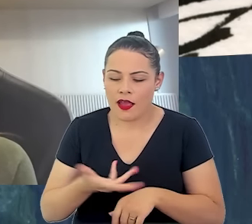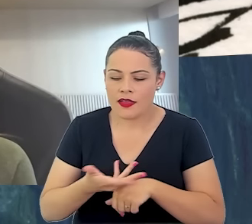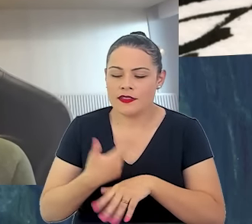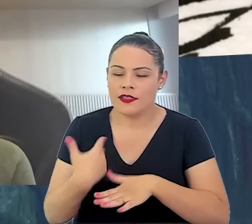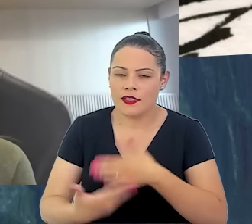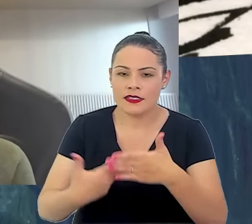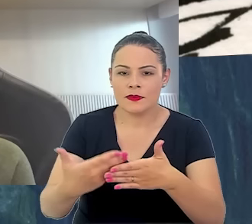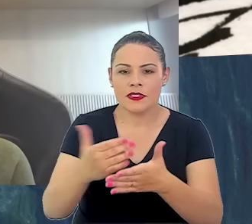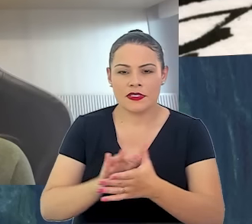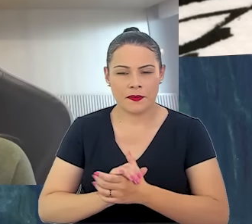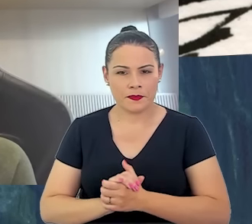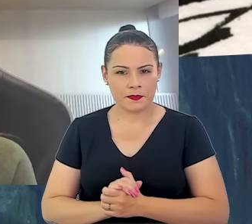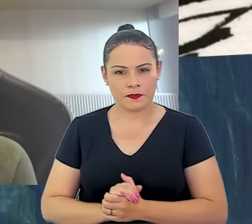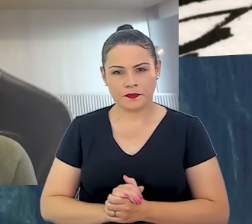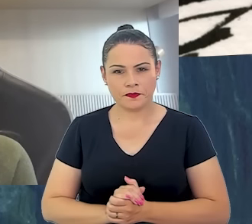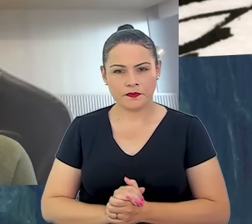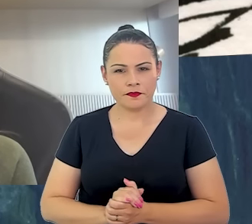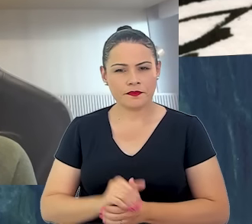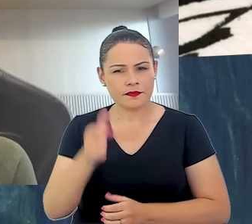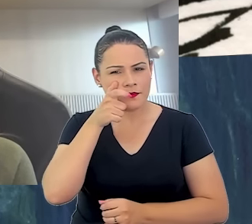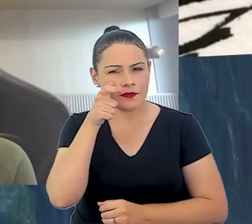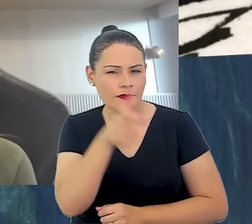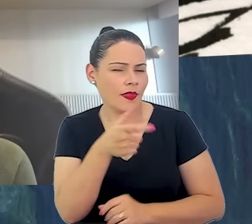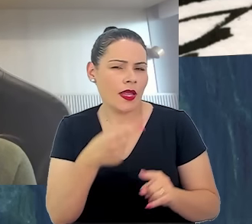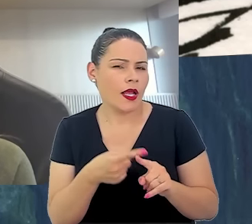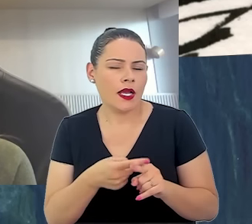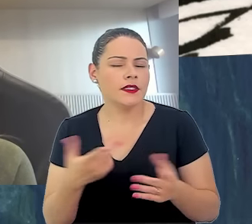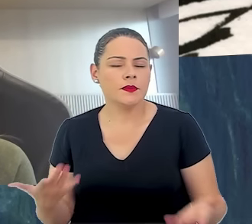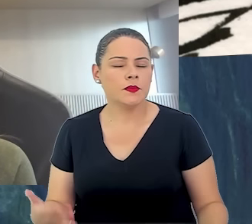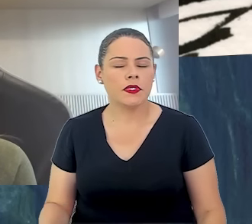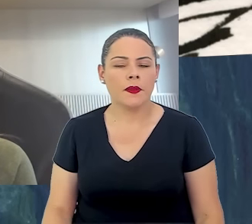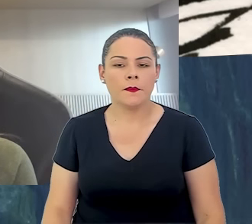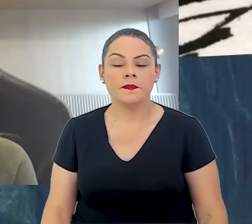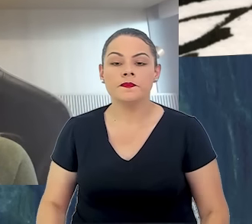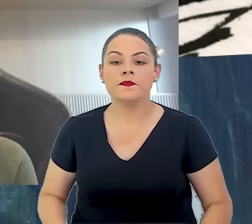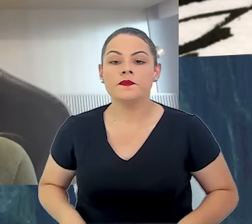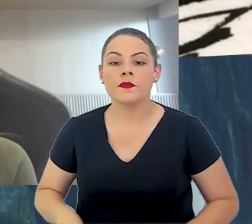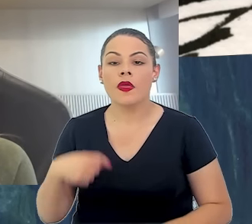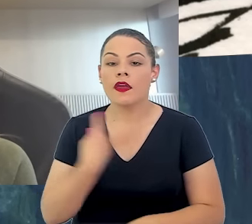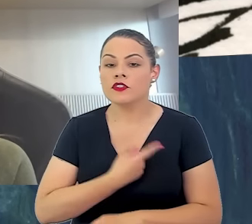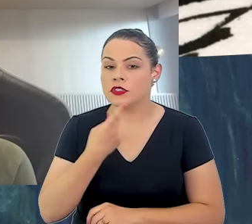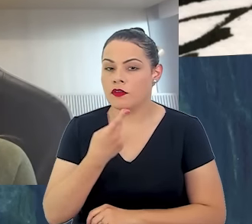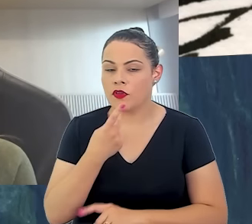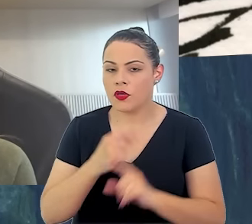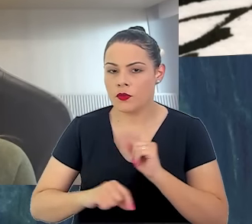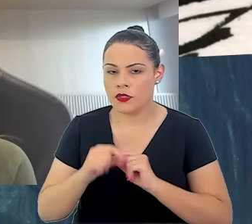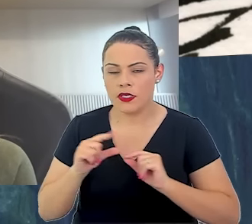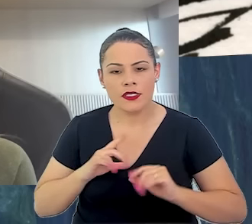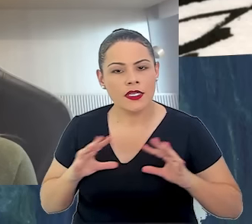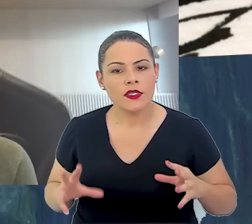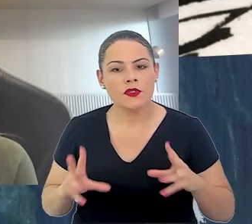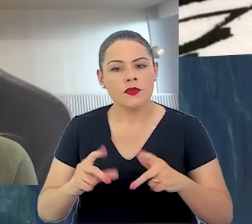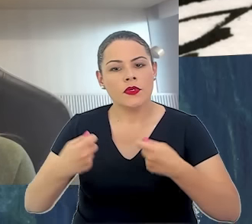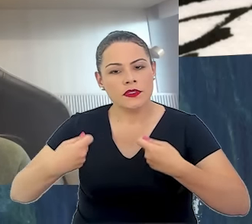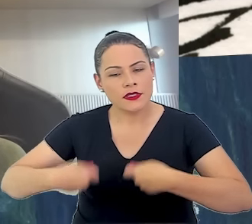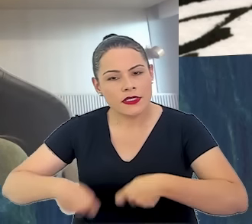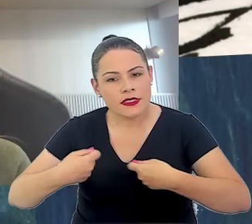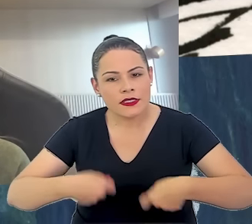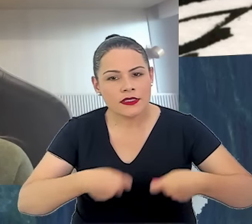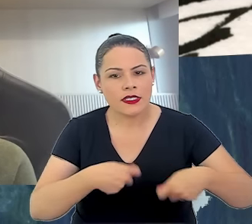esse processo é interessante por eh a gente fala aqui de de todas essas